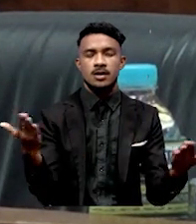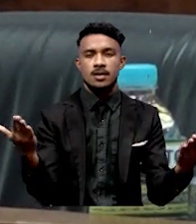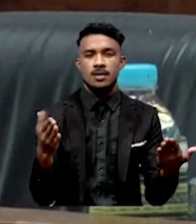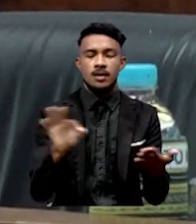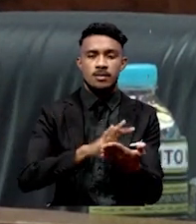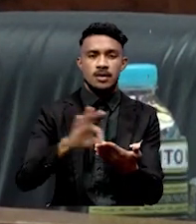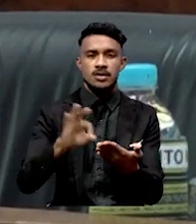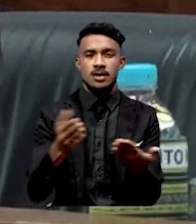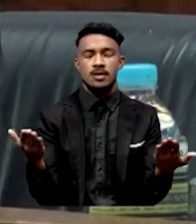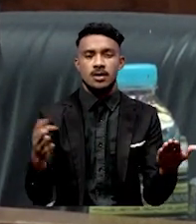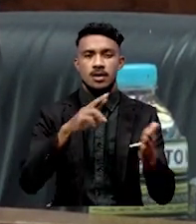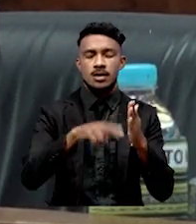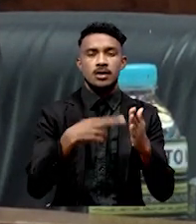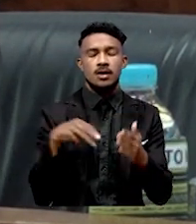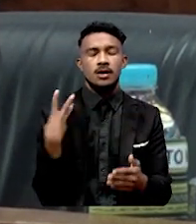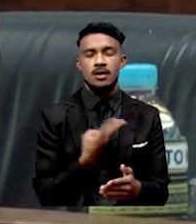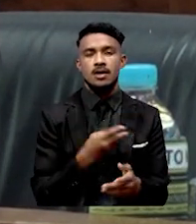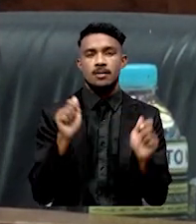uma requisitos e também até tem que